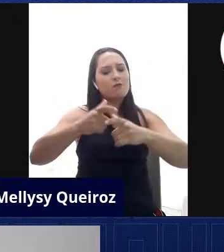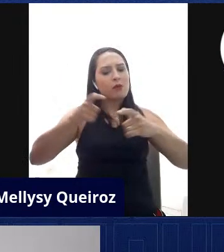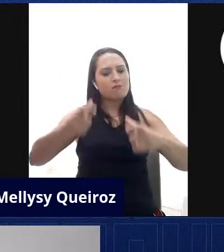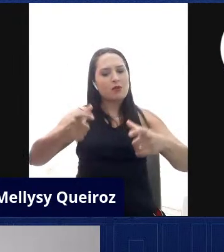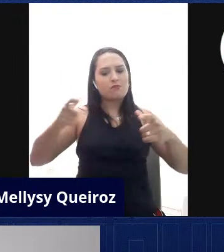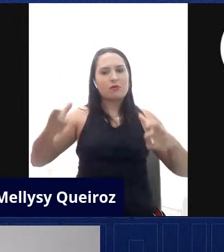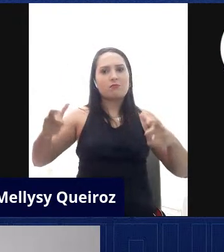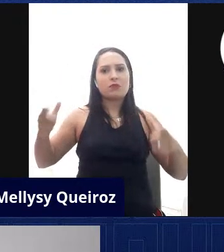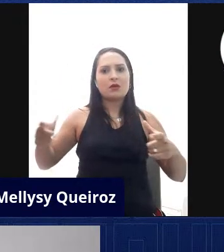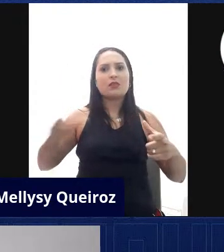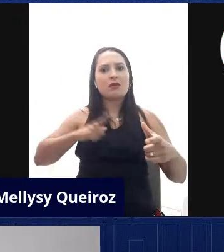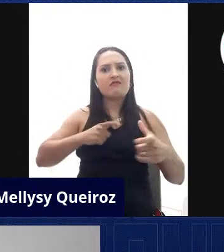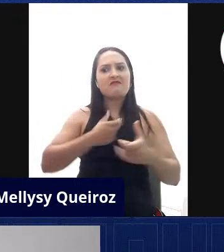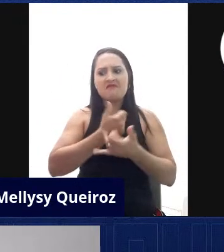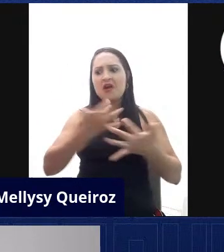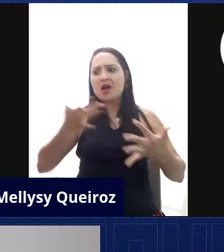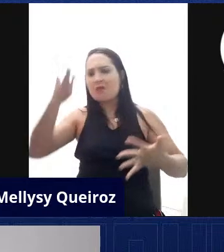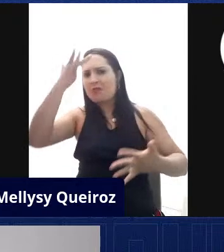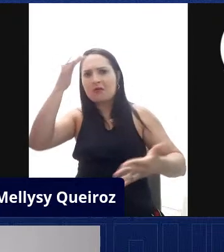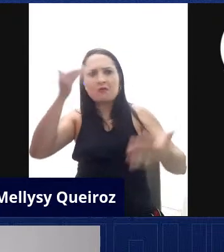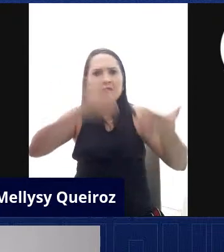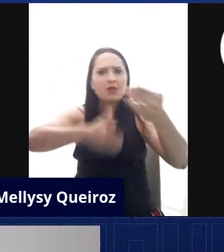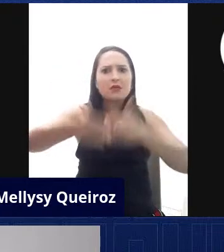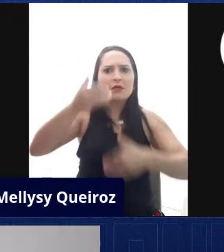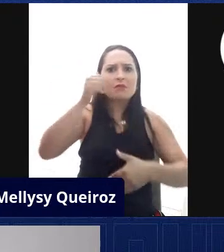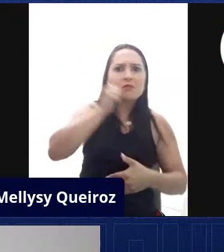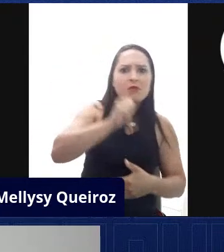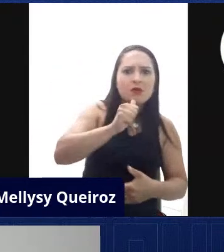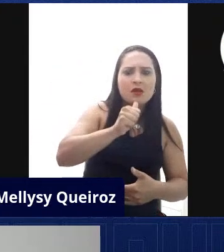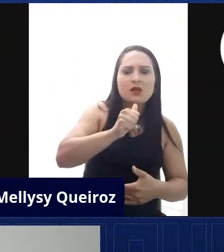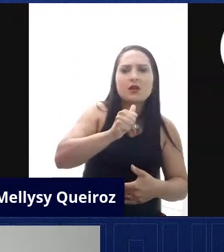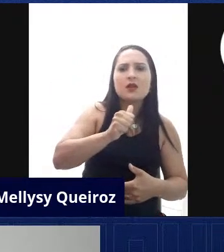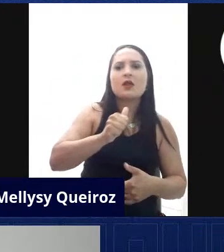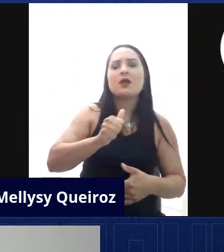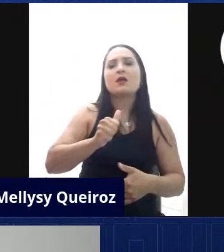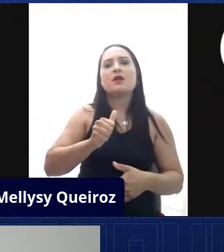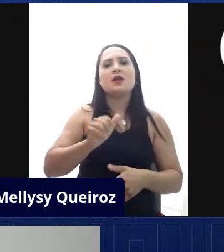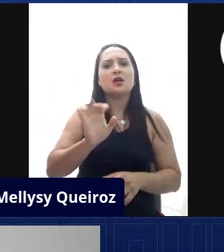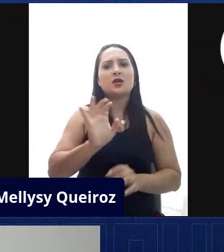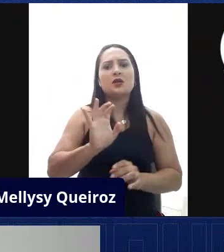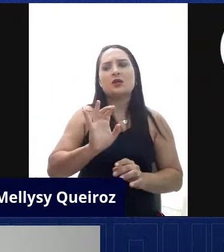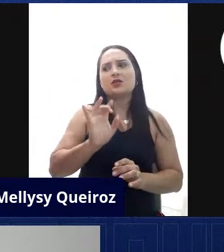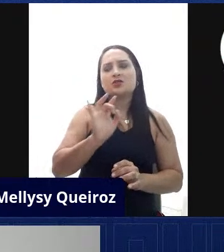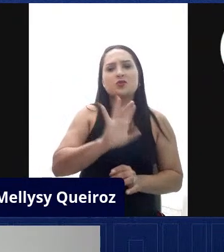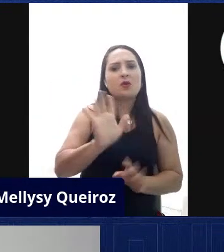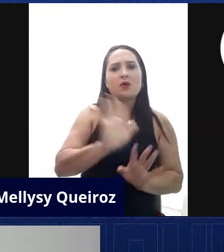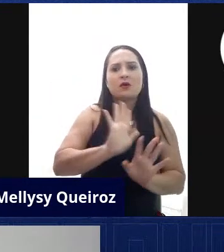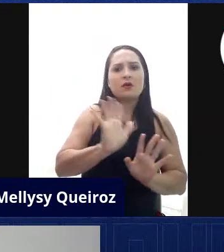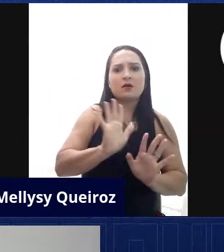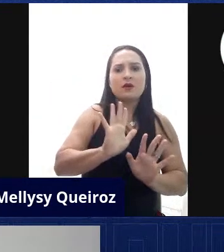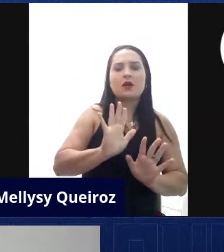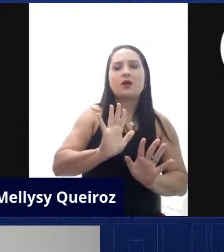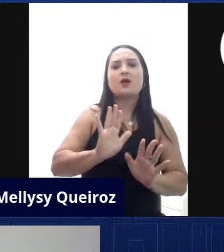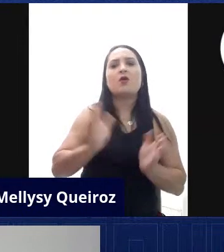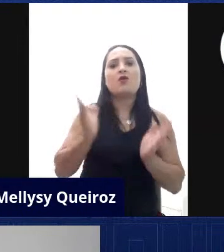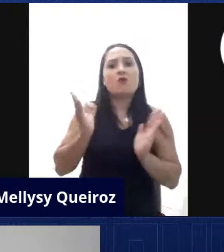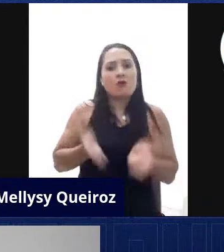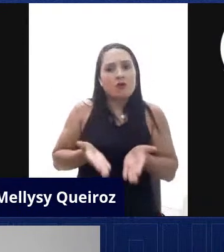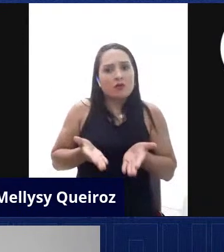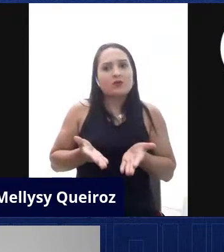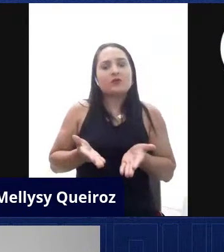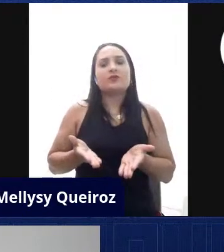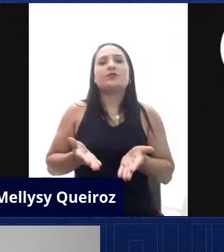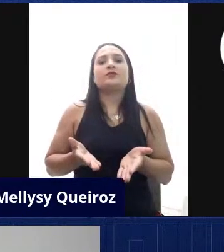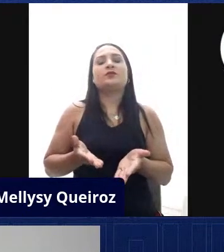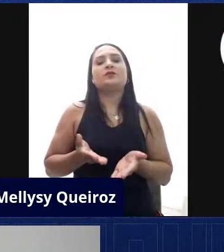muitas pessoas, não só mulheres. É uma rede hoje que ela ultrapassa o ambiente das organizações